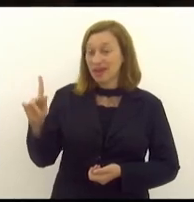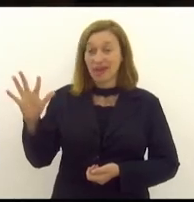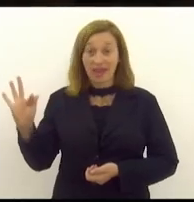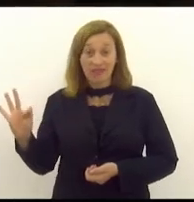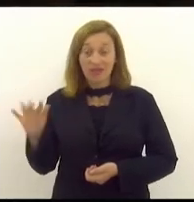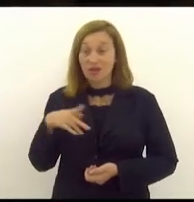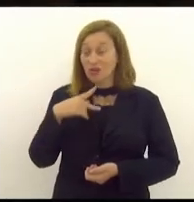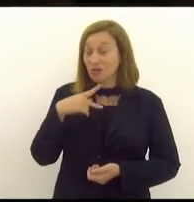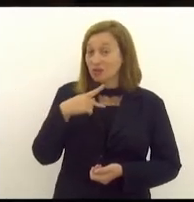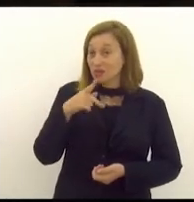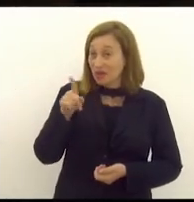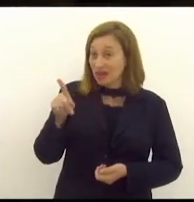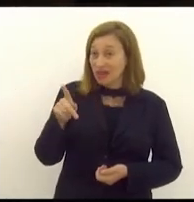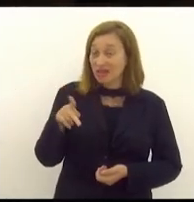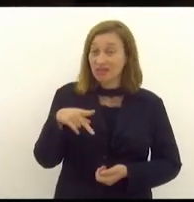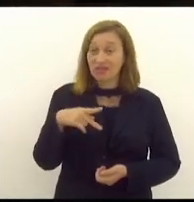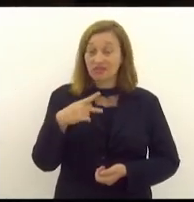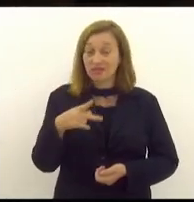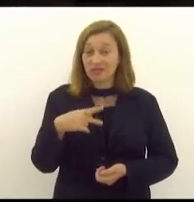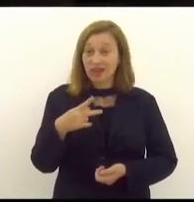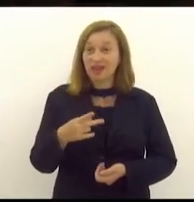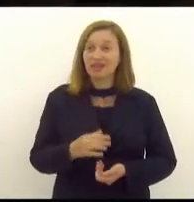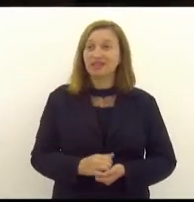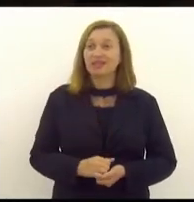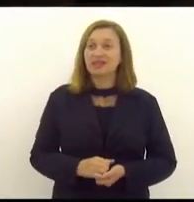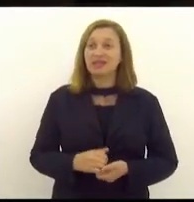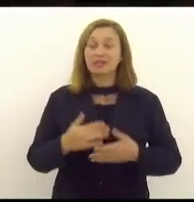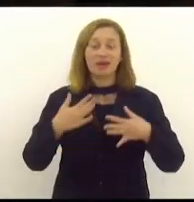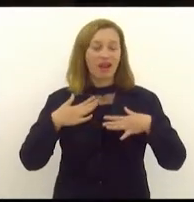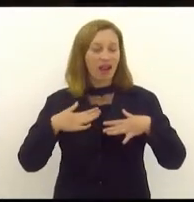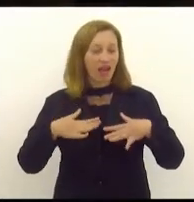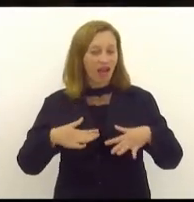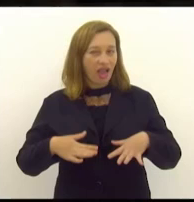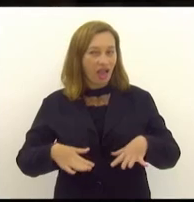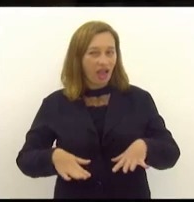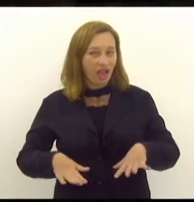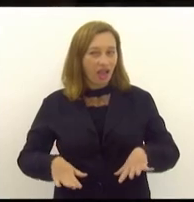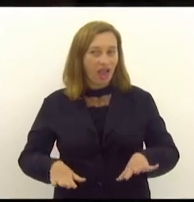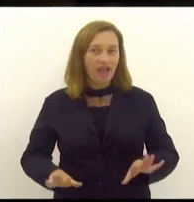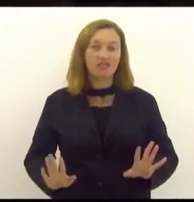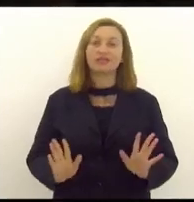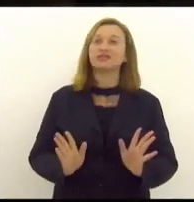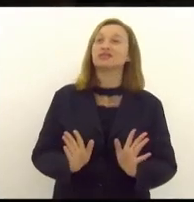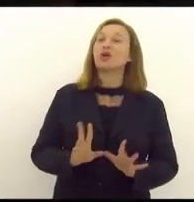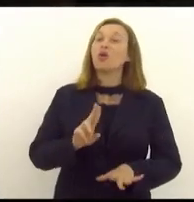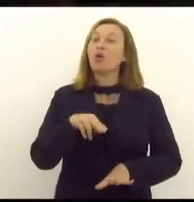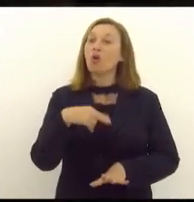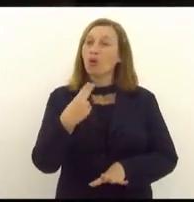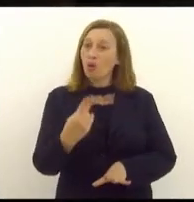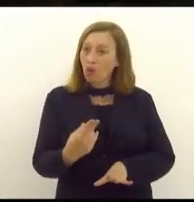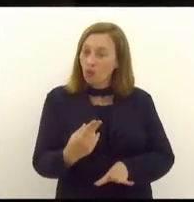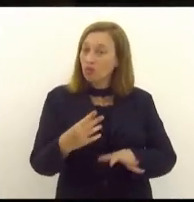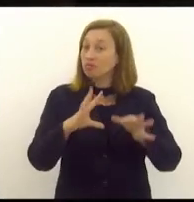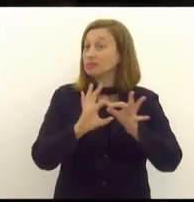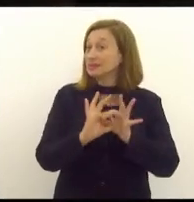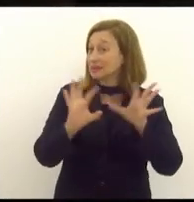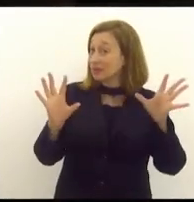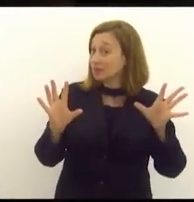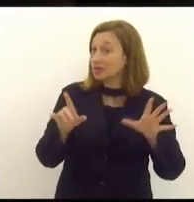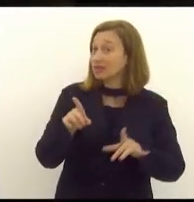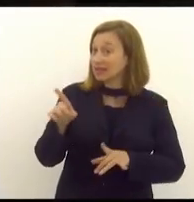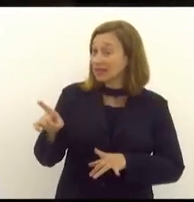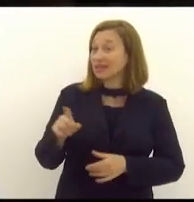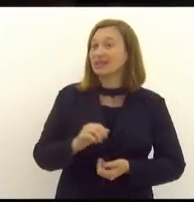quando ele faz faz a falas mais amenas mais suaves ou quando democraticamente ele